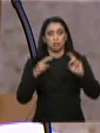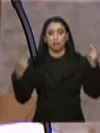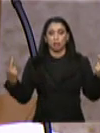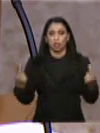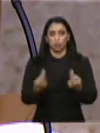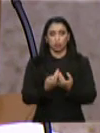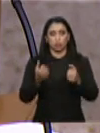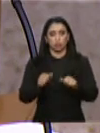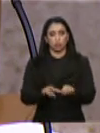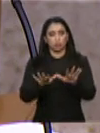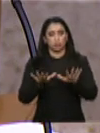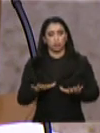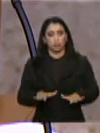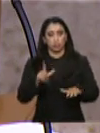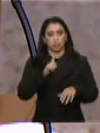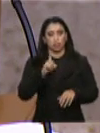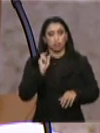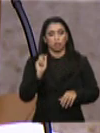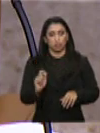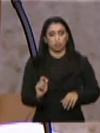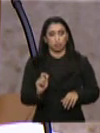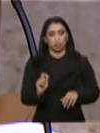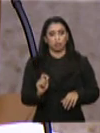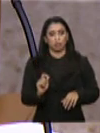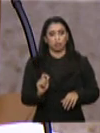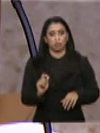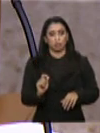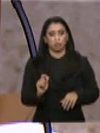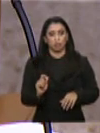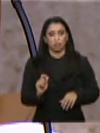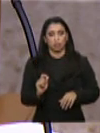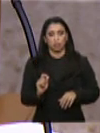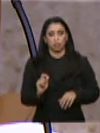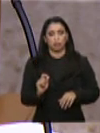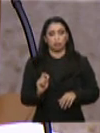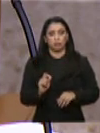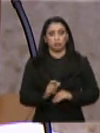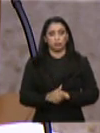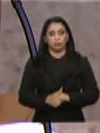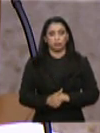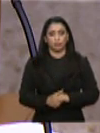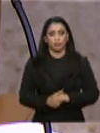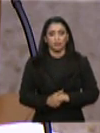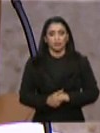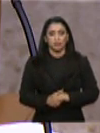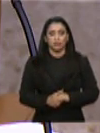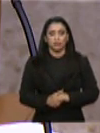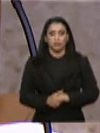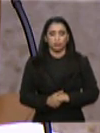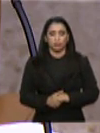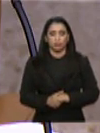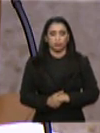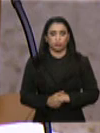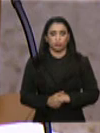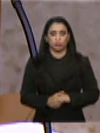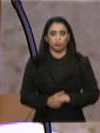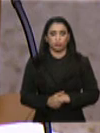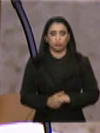a debater especificamente este aspecto, porque com relação